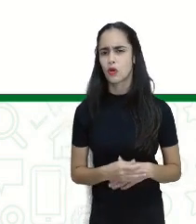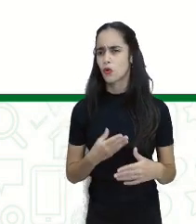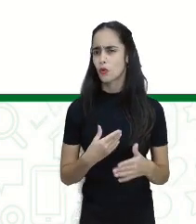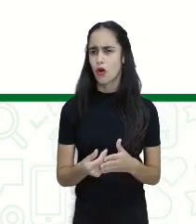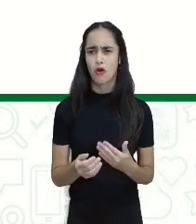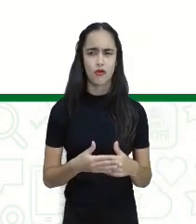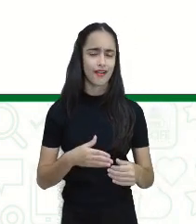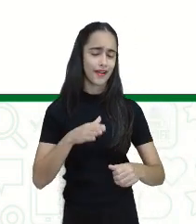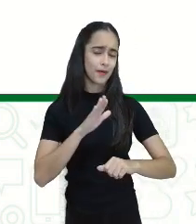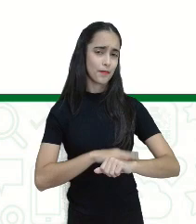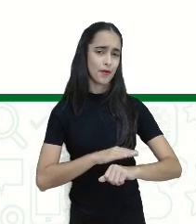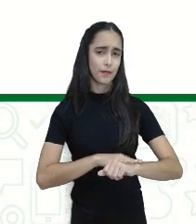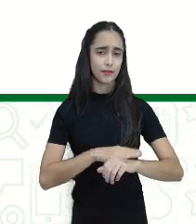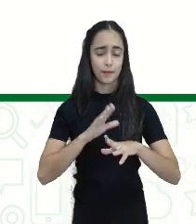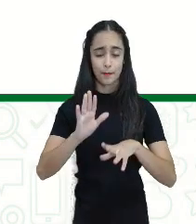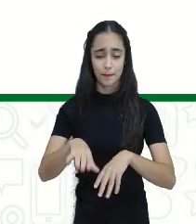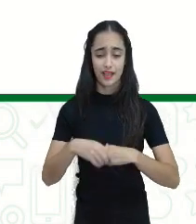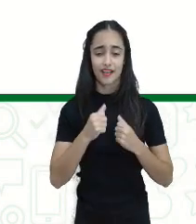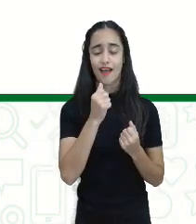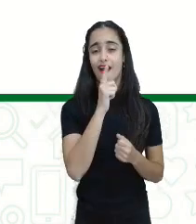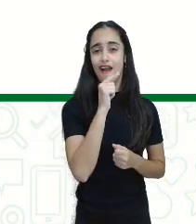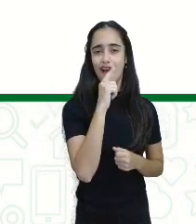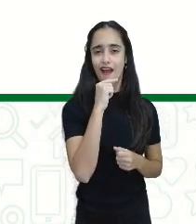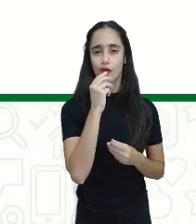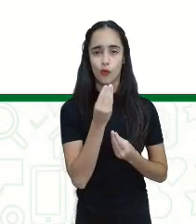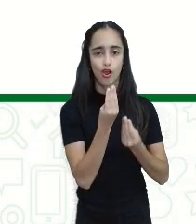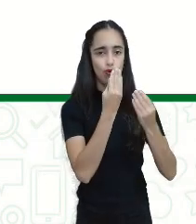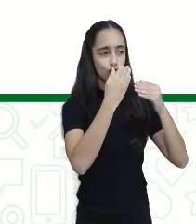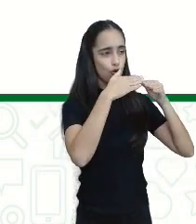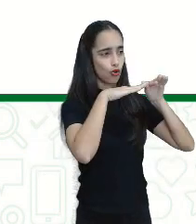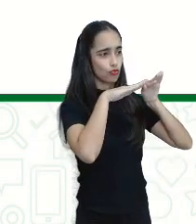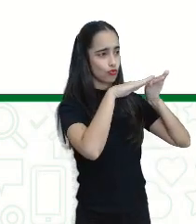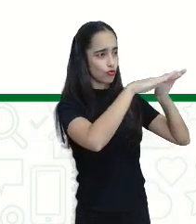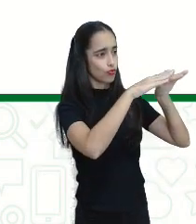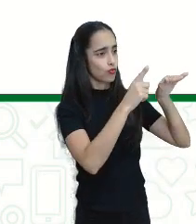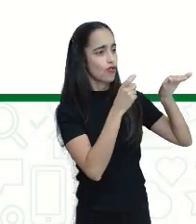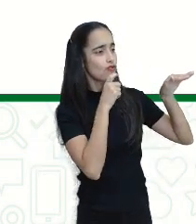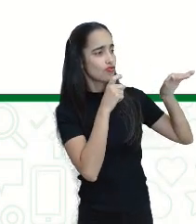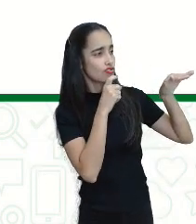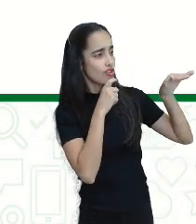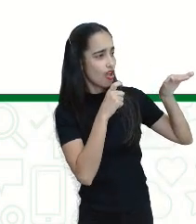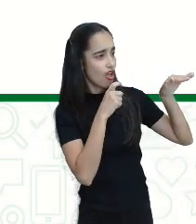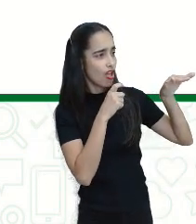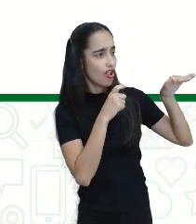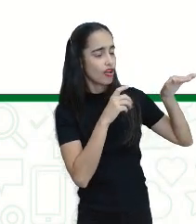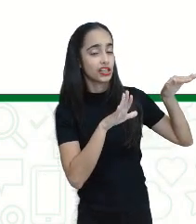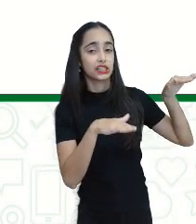água, colocar lá no congelador e ela vai se transformar em gelo. Depois, eu posso pegar o gelo,